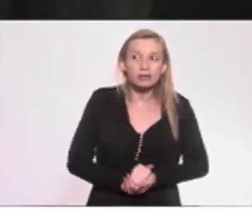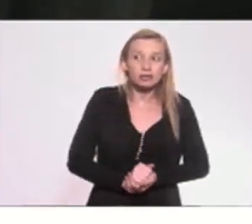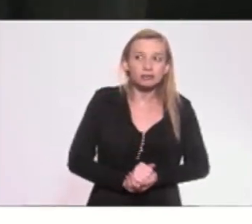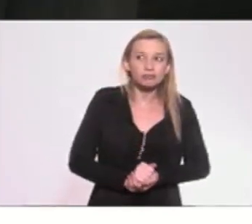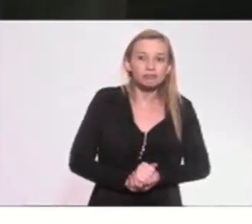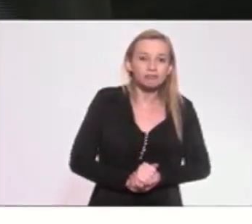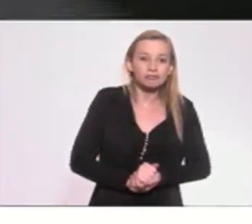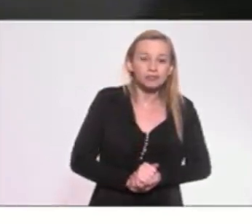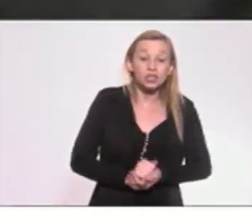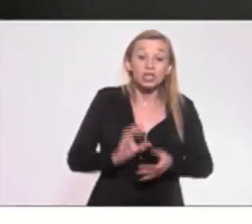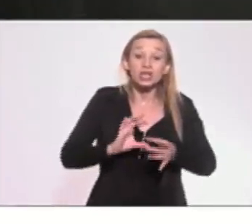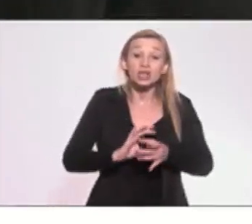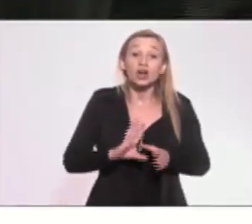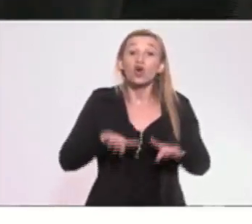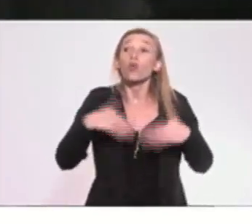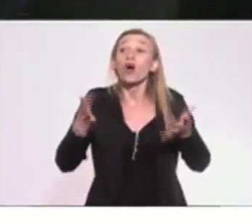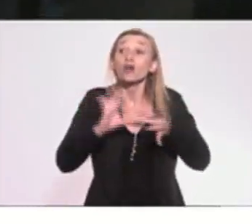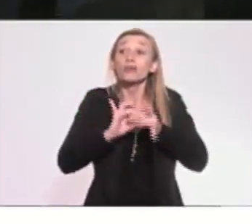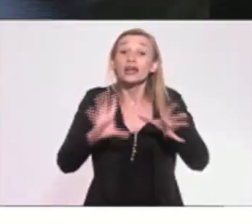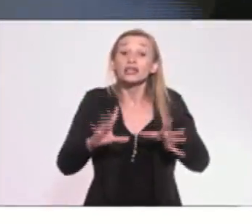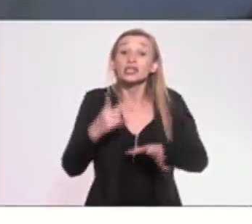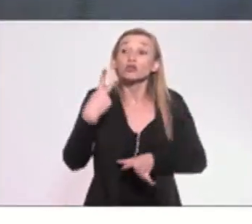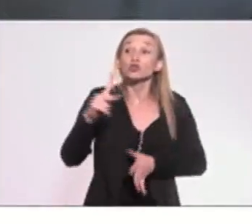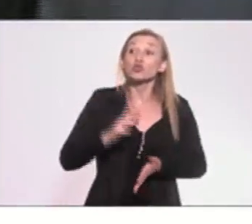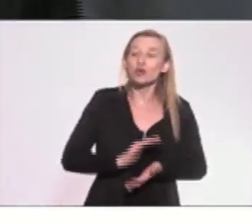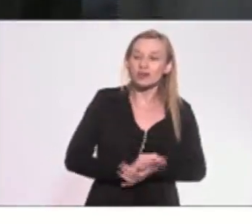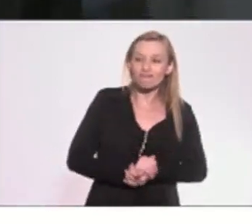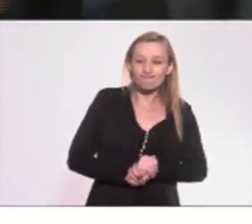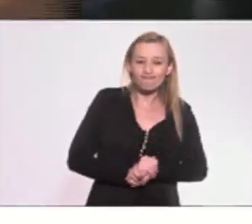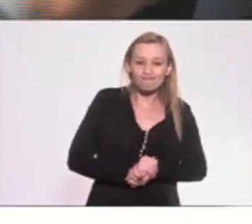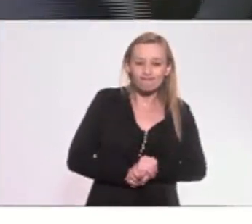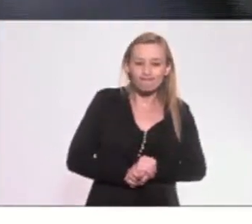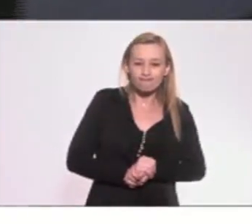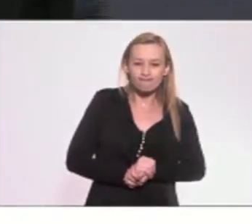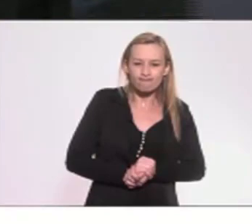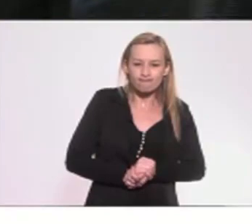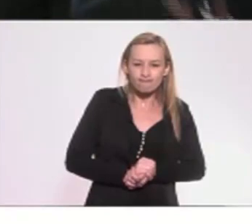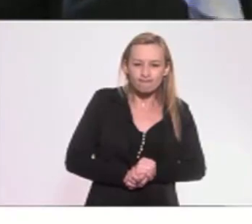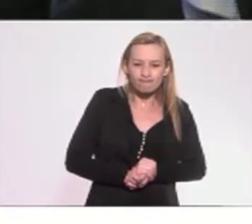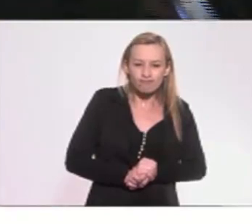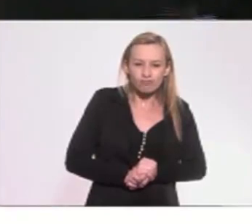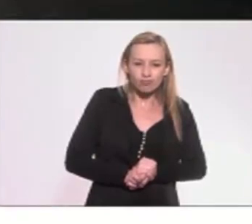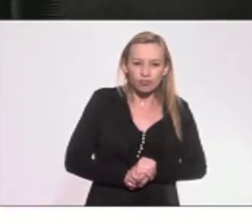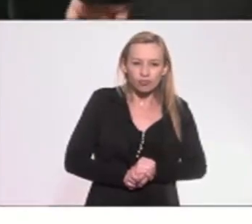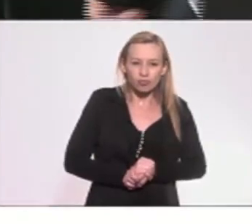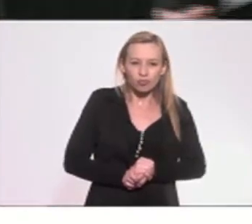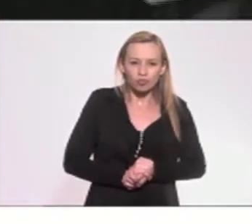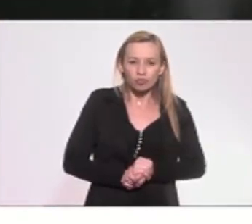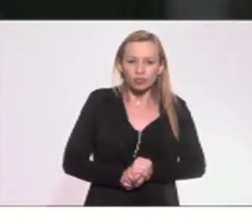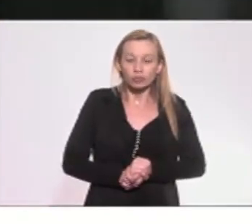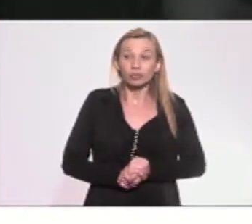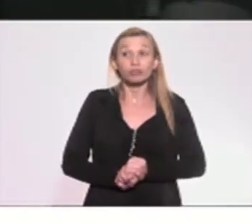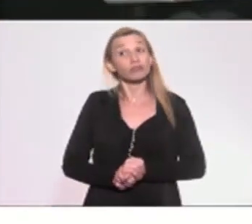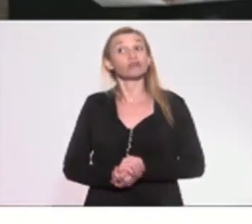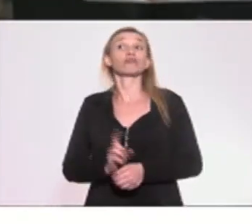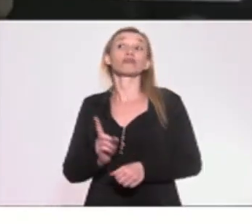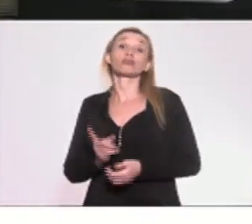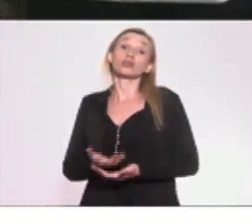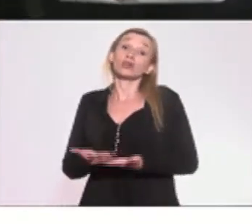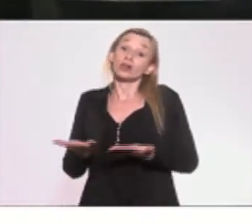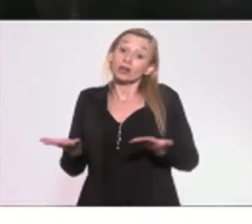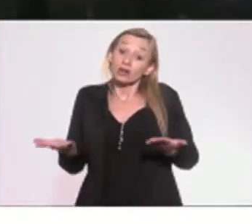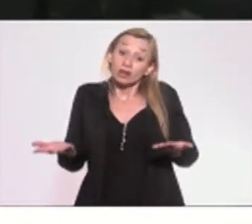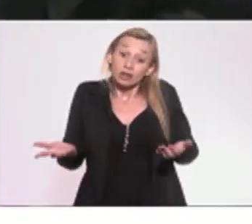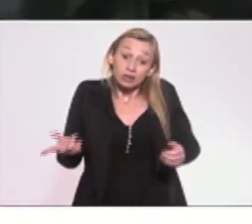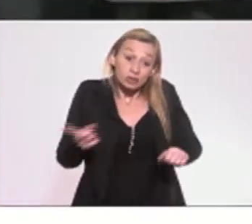Que deliberações foram as tuas? Ó tempos!